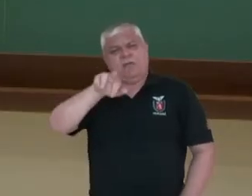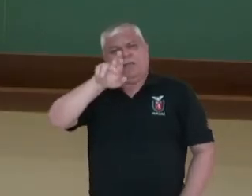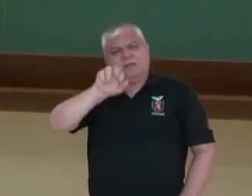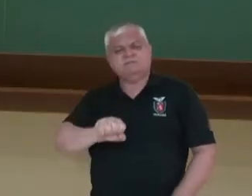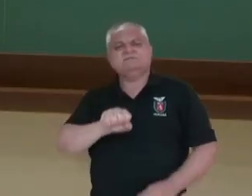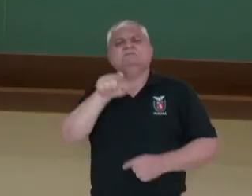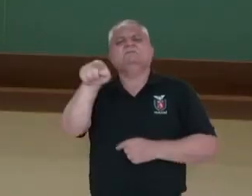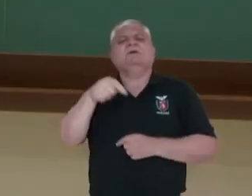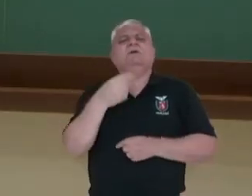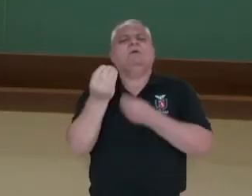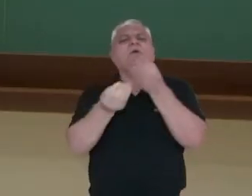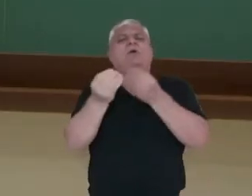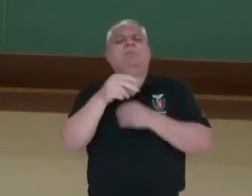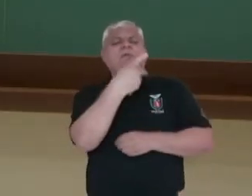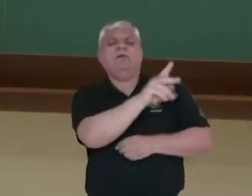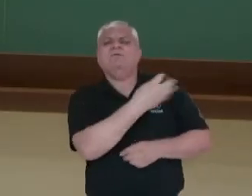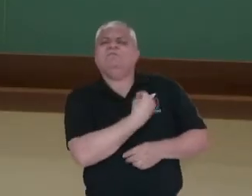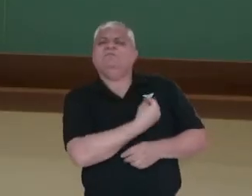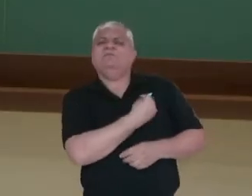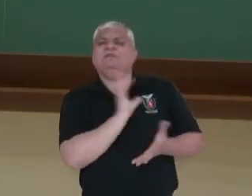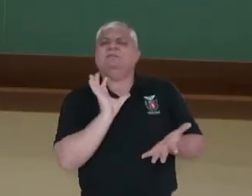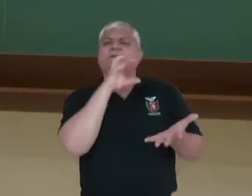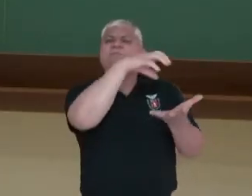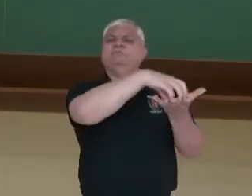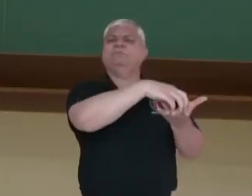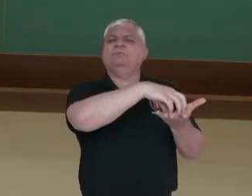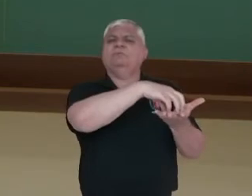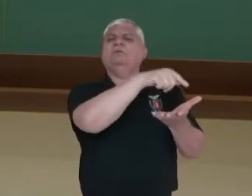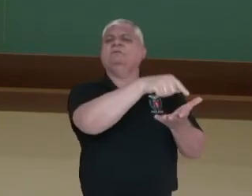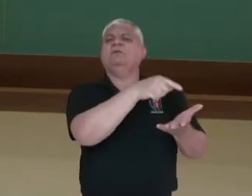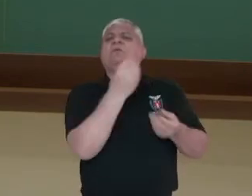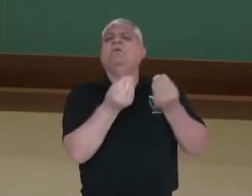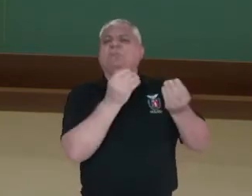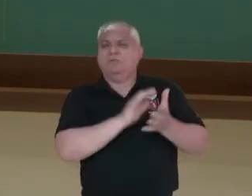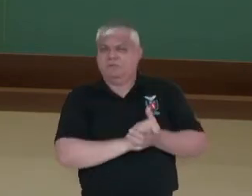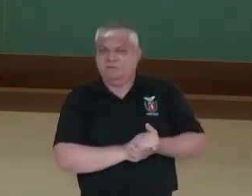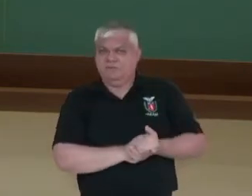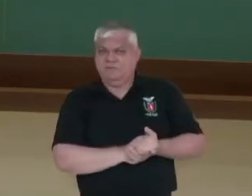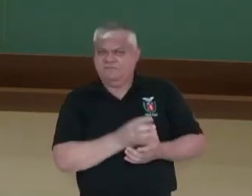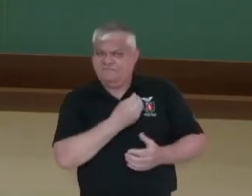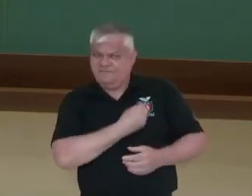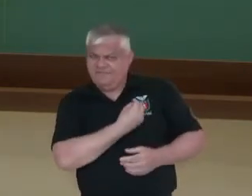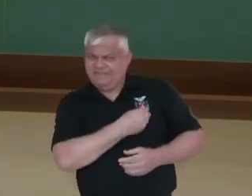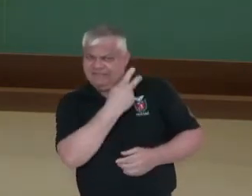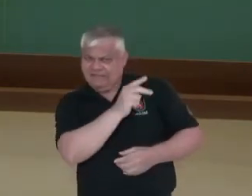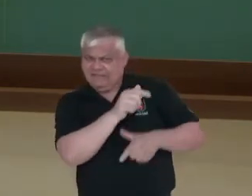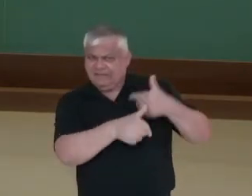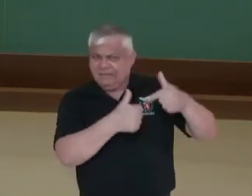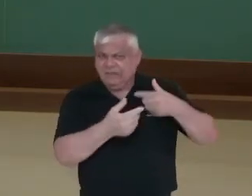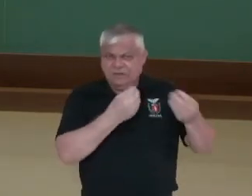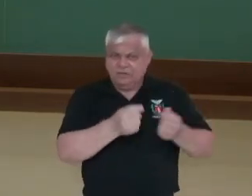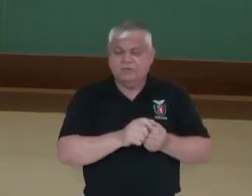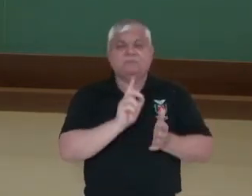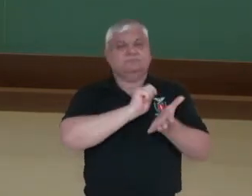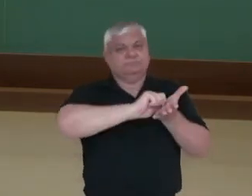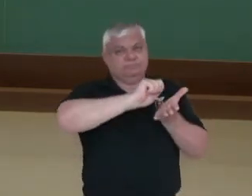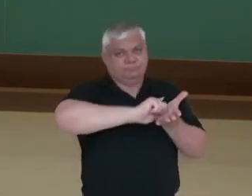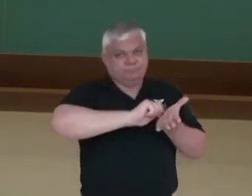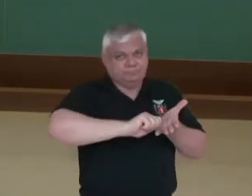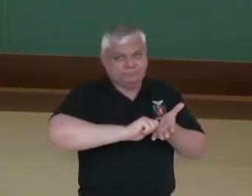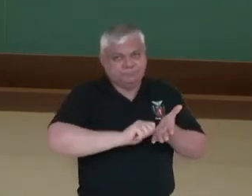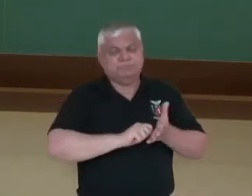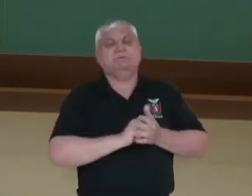Explique como viviam os escravos fugidos no Quilombo de Palmares. Então, vocês vão copiar essa questão no caderno de